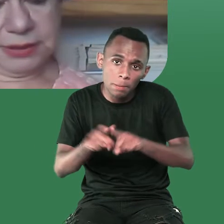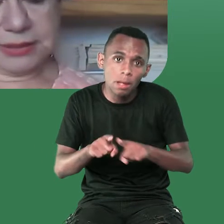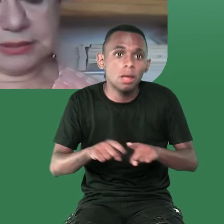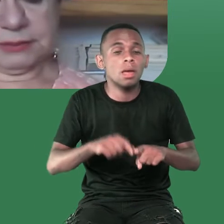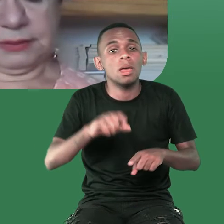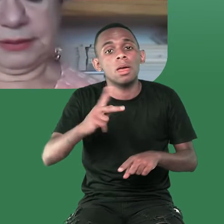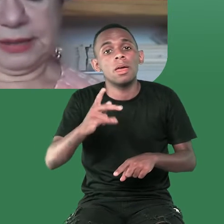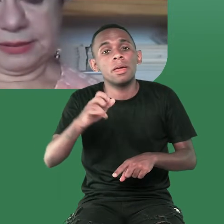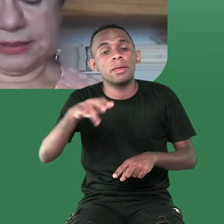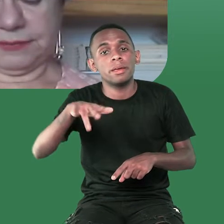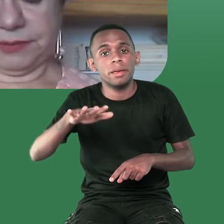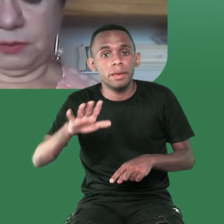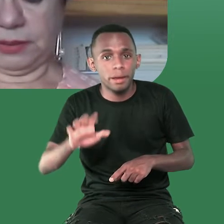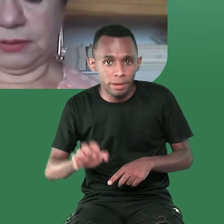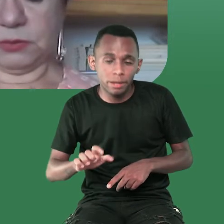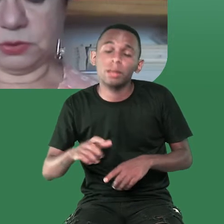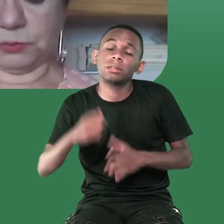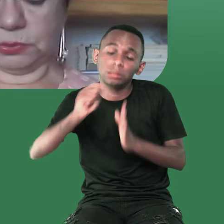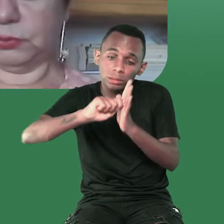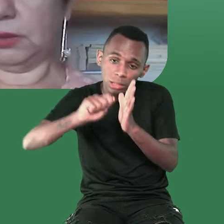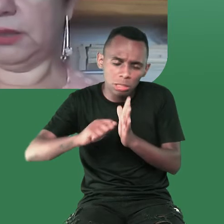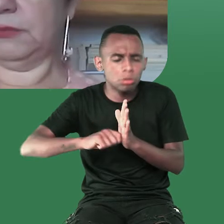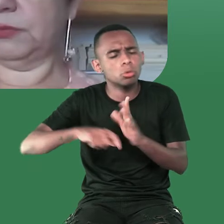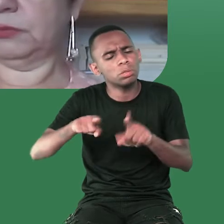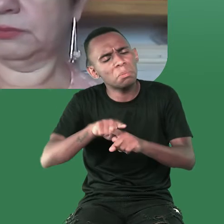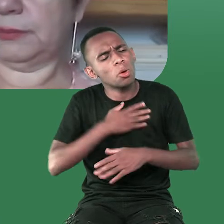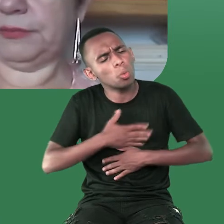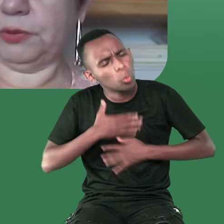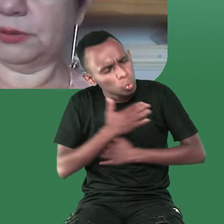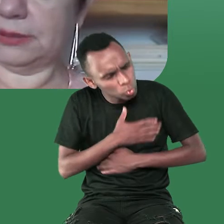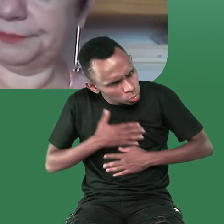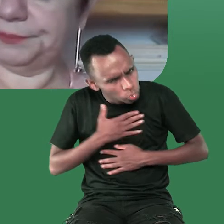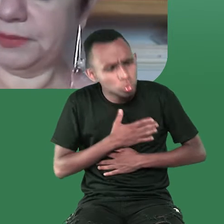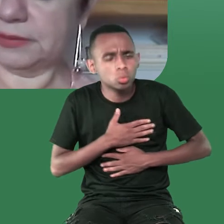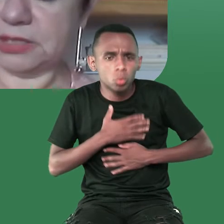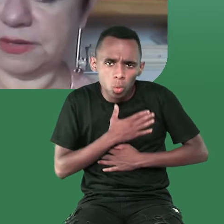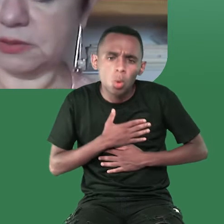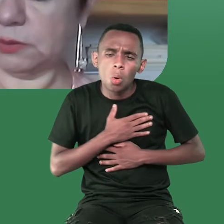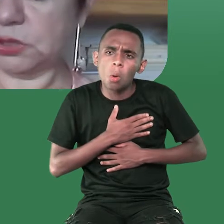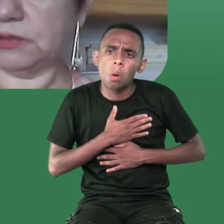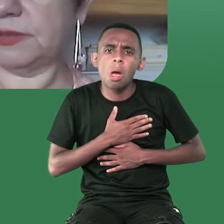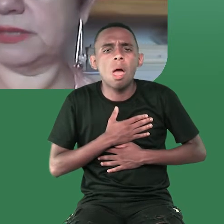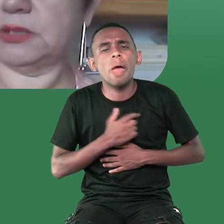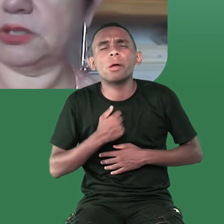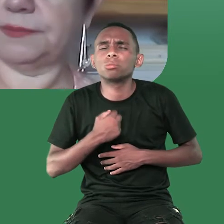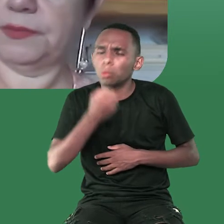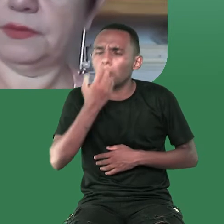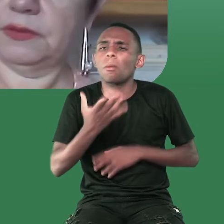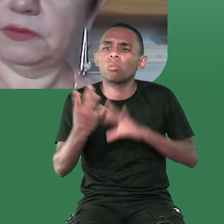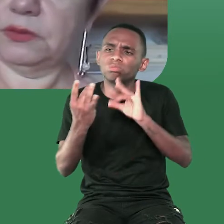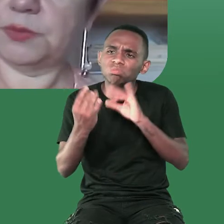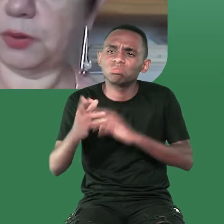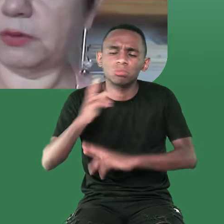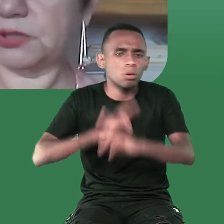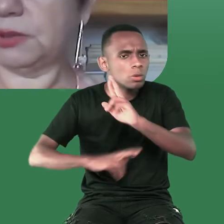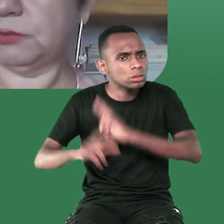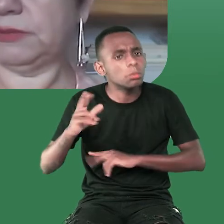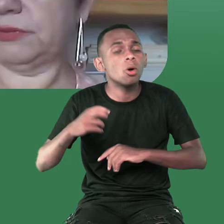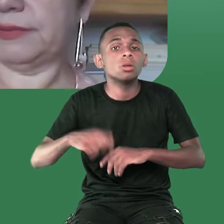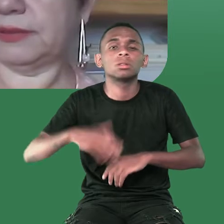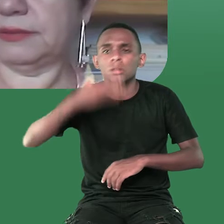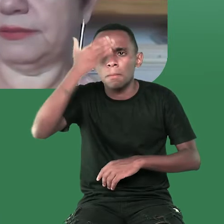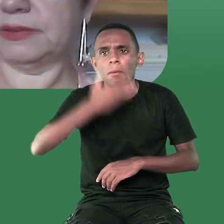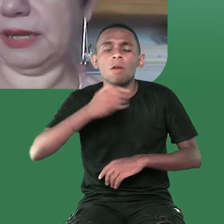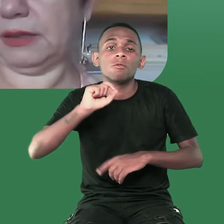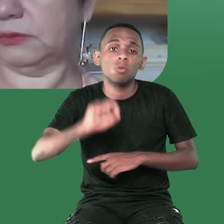Henrique Rodrigues, né, que escreveu, e ele gostou muito do livro, também foi outra satisfação que eu tive, assim, de prova de que o